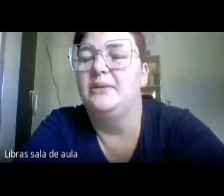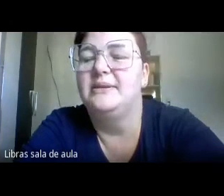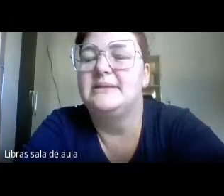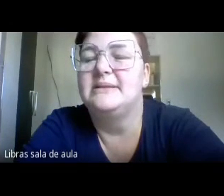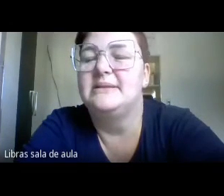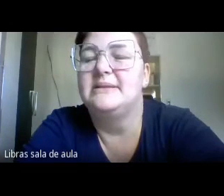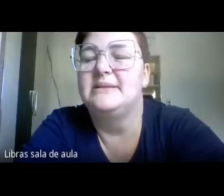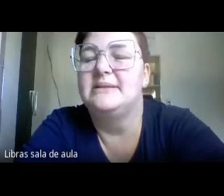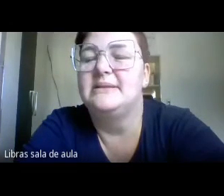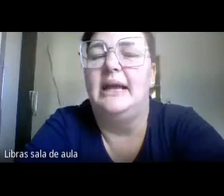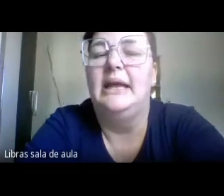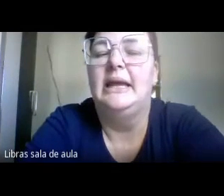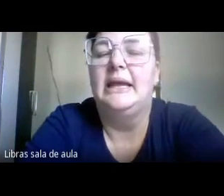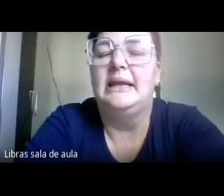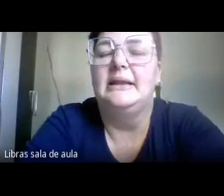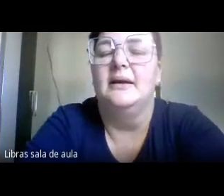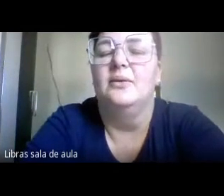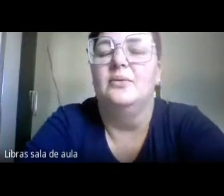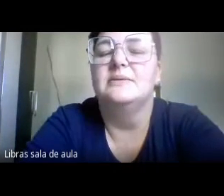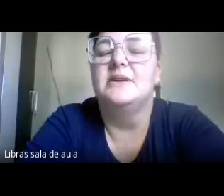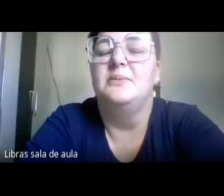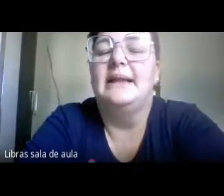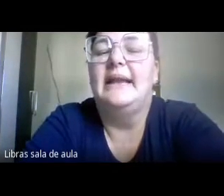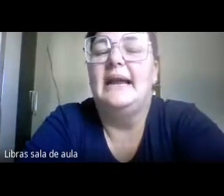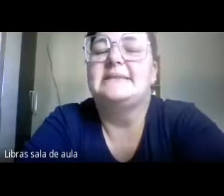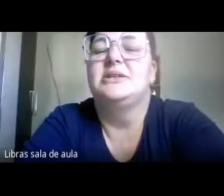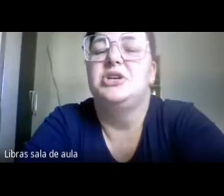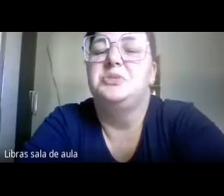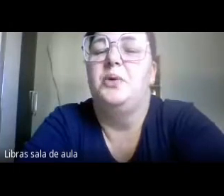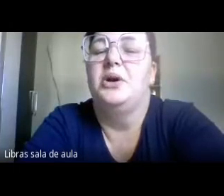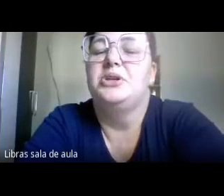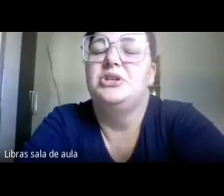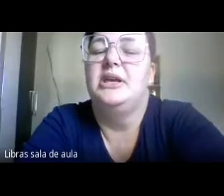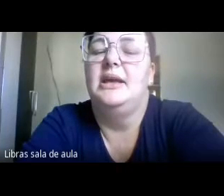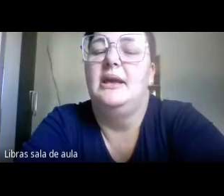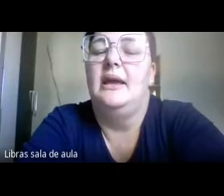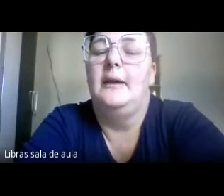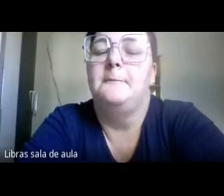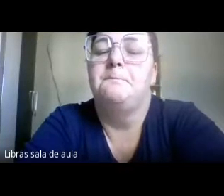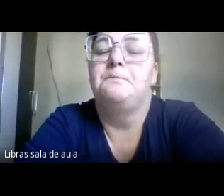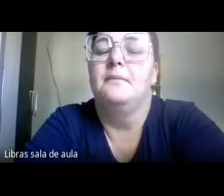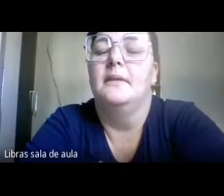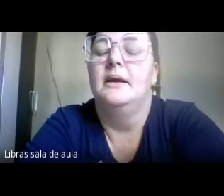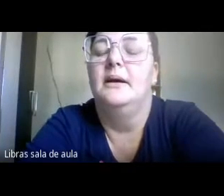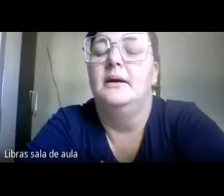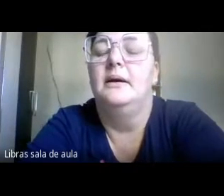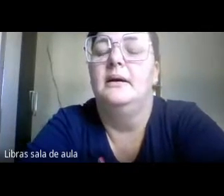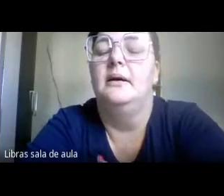do momento que estão vivendo, né, então são materiais que a gente pode...